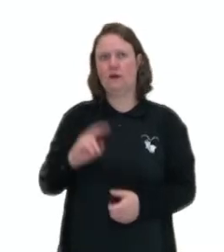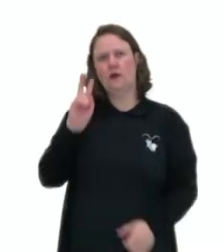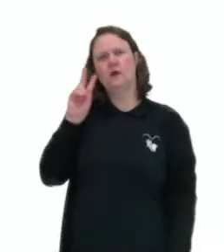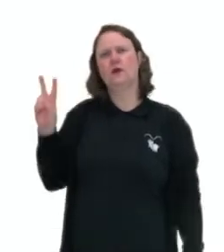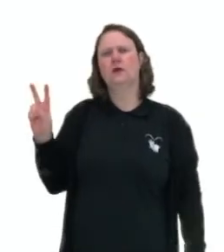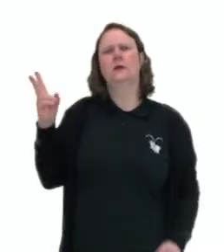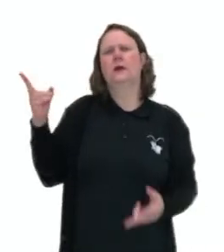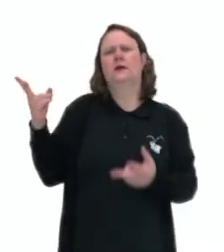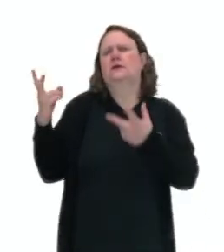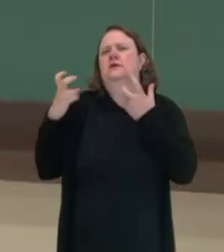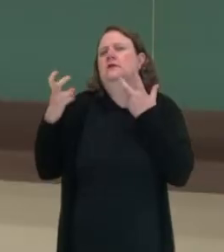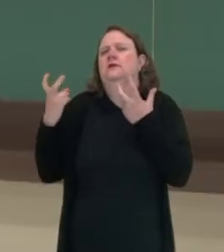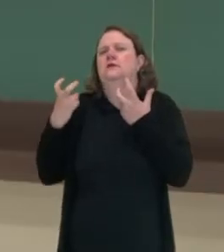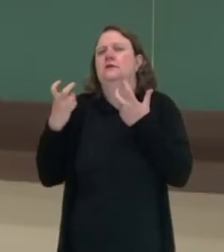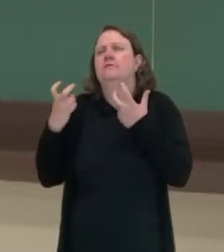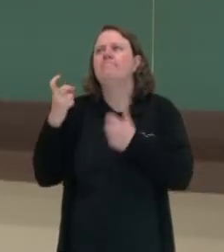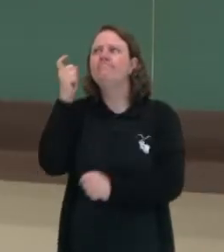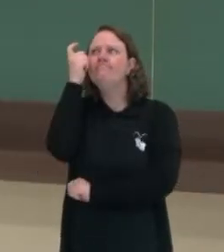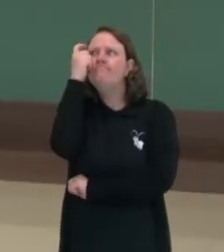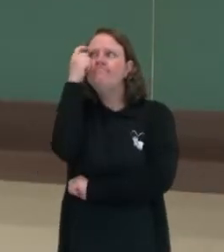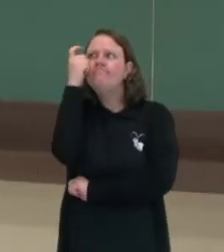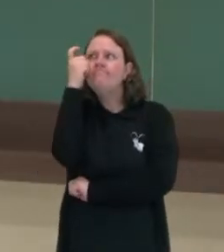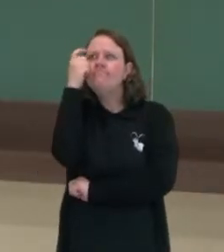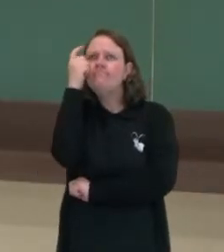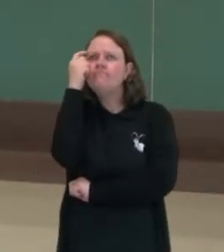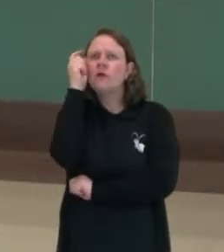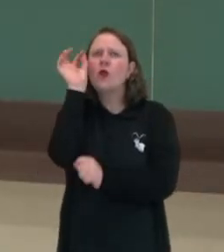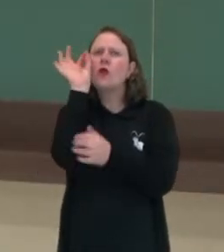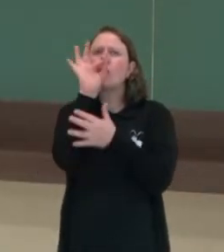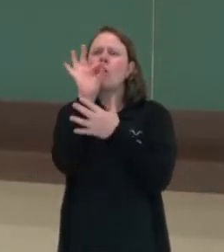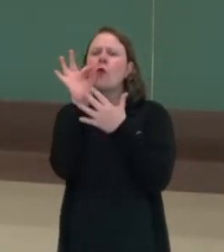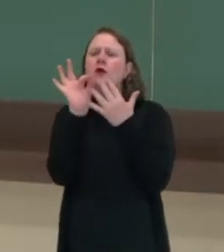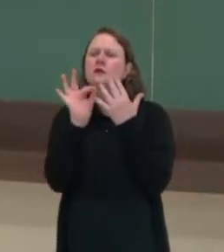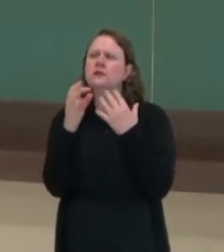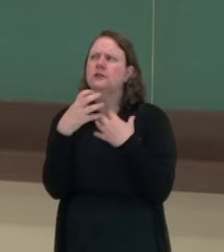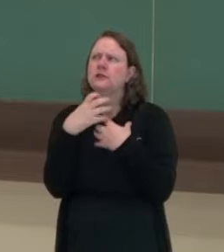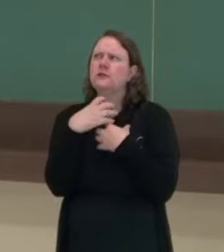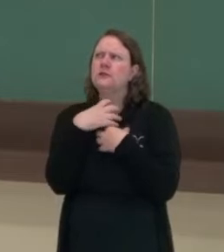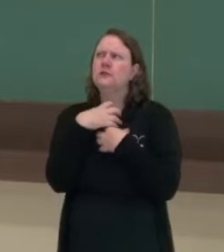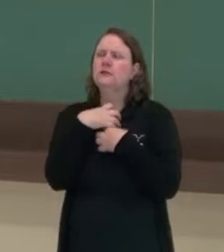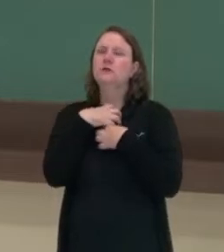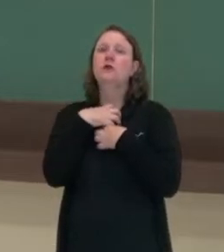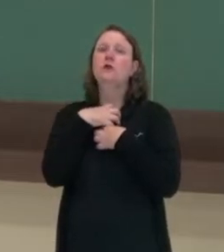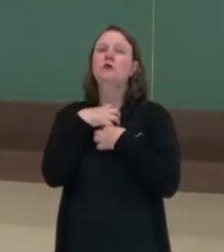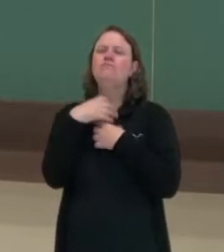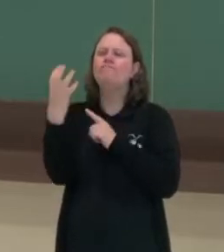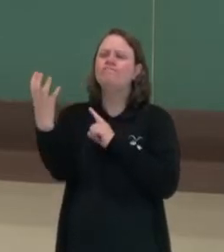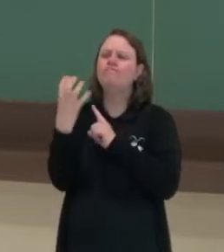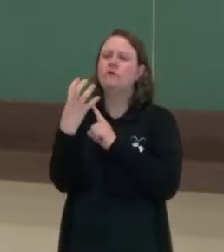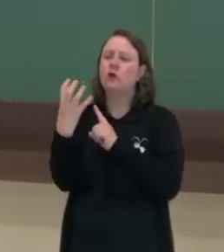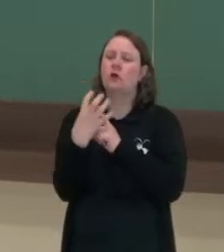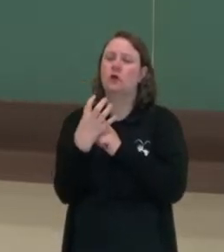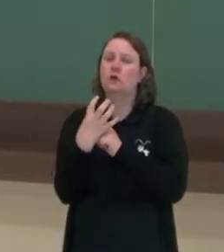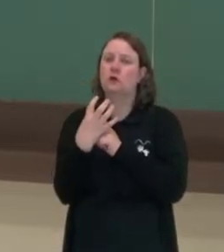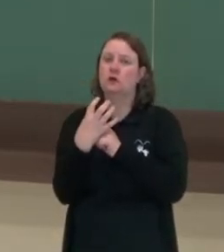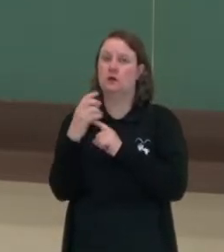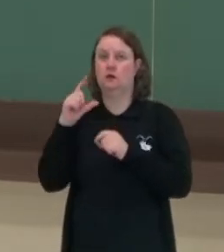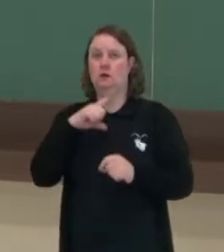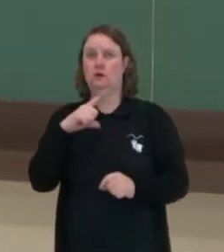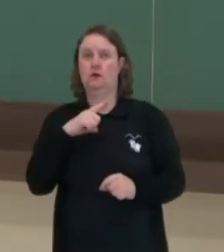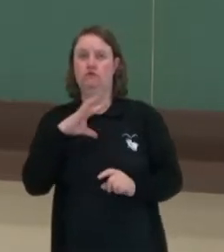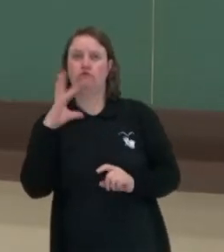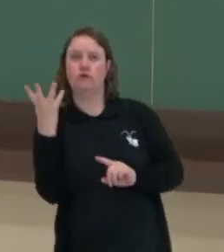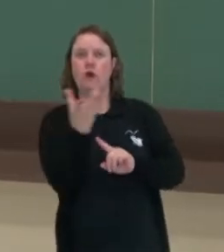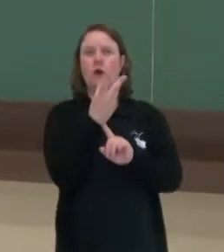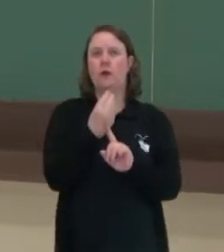imagem, no que você consegue pensar? Ou quais as sensações que ela provoca sobre você? Esse é um dos questionamentos da